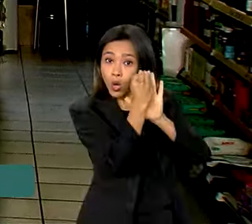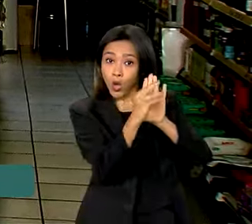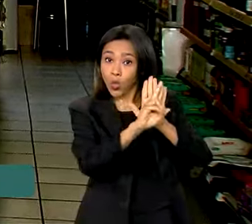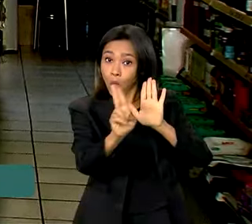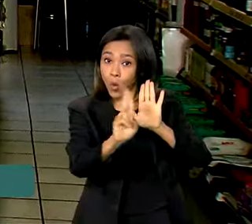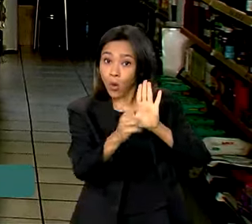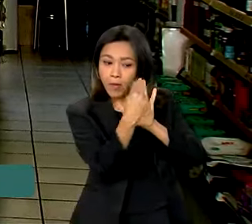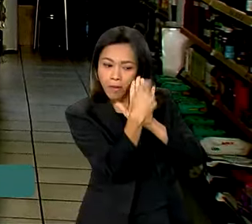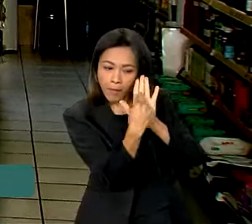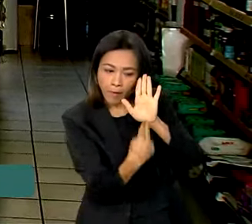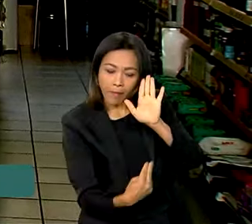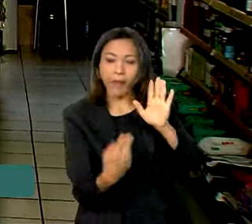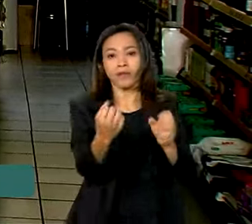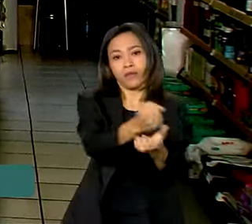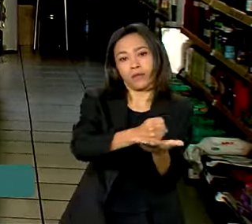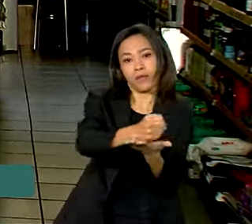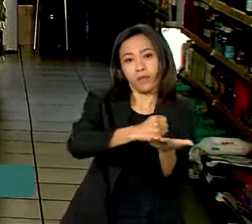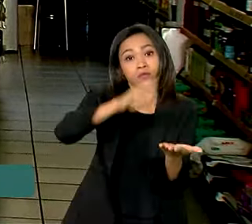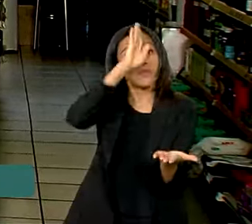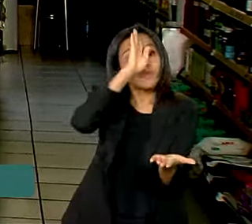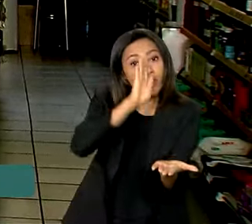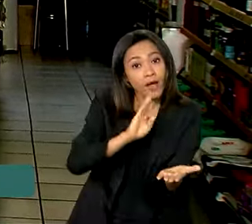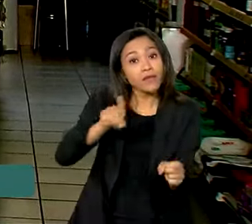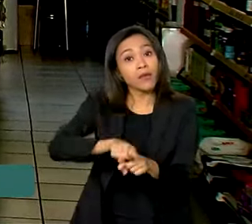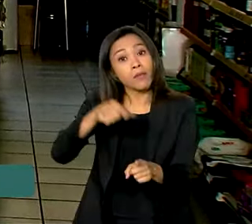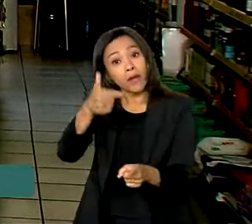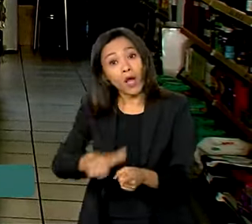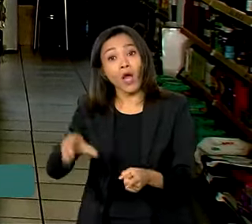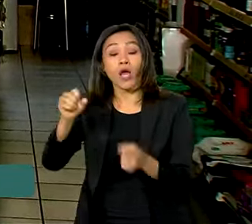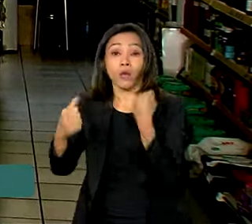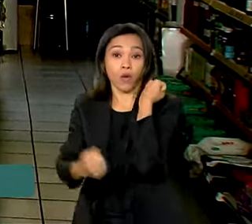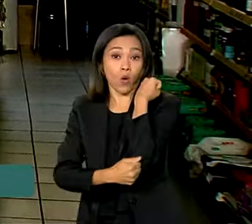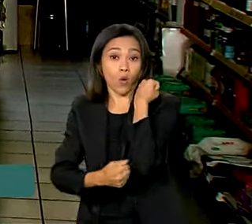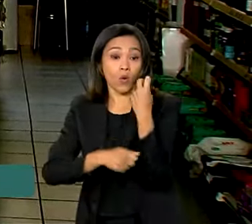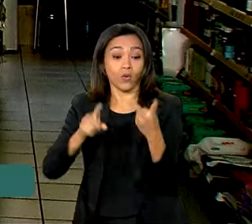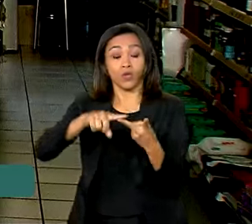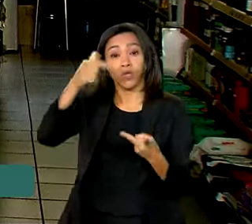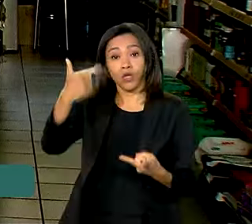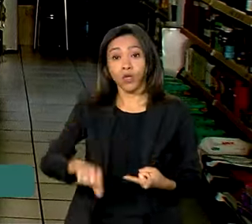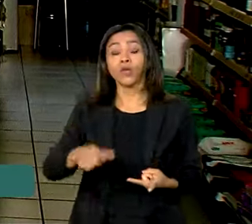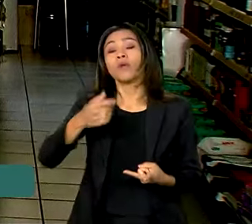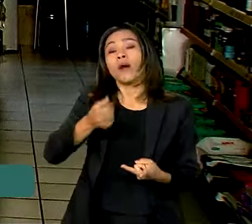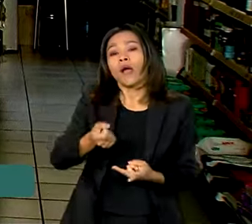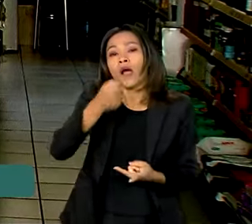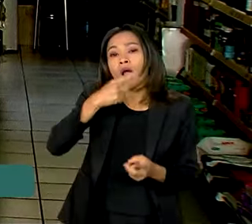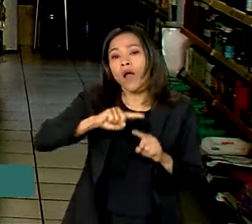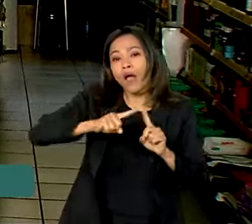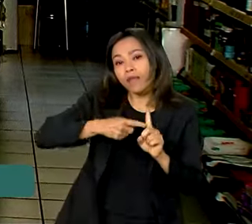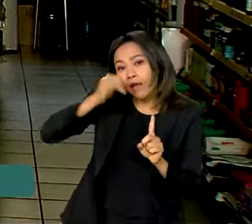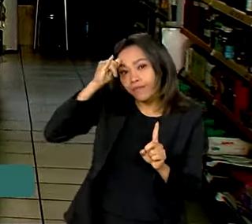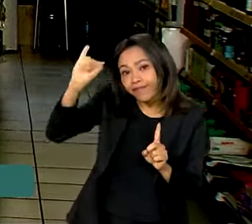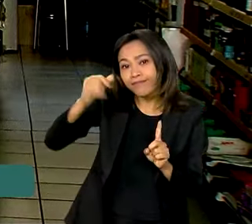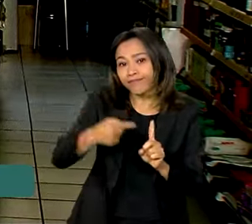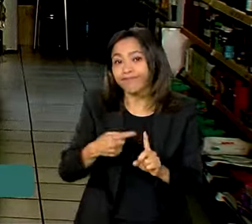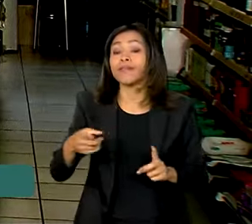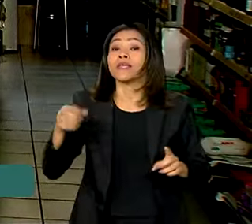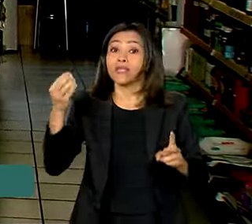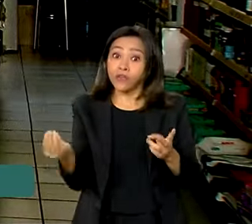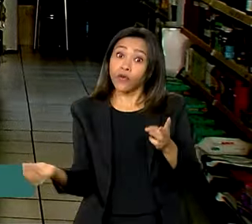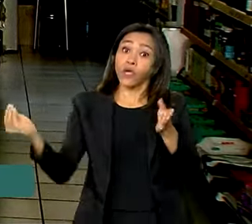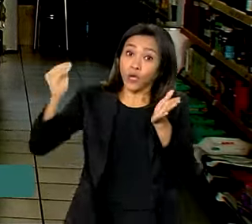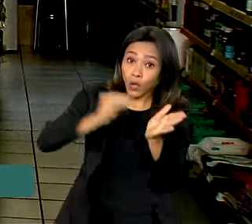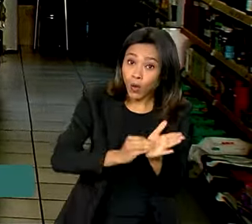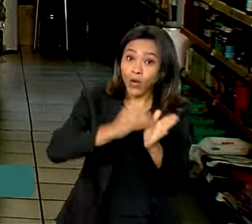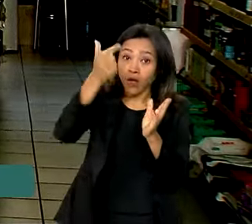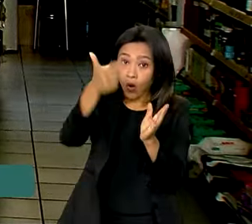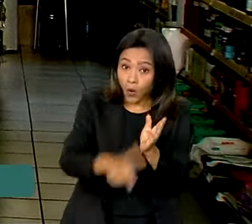medicamentos gratuitos como para osteoporose e anticoncepcionais e esse ano também foi incluída